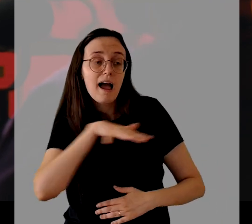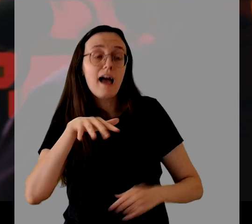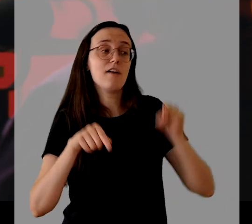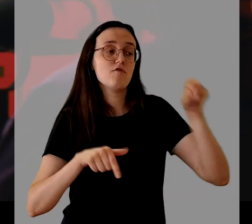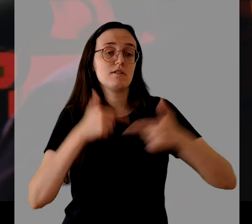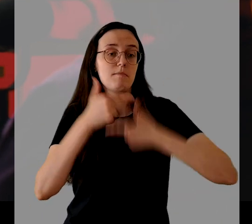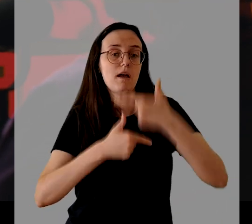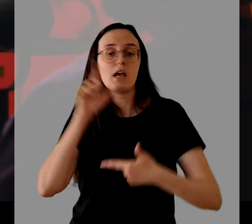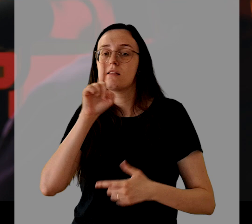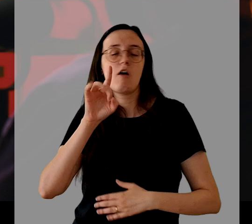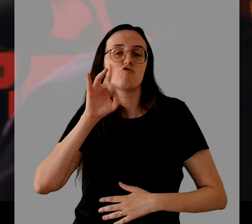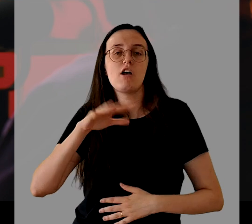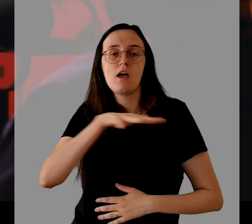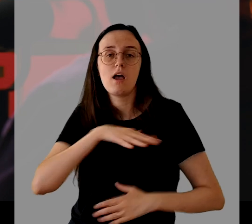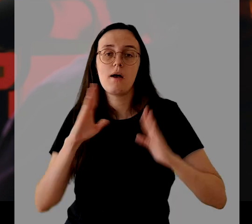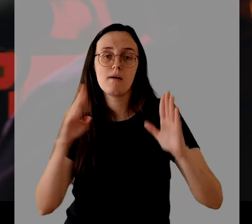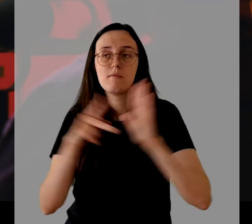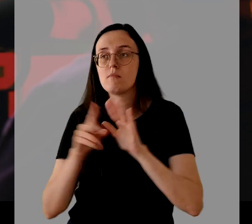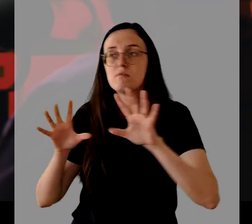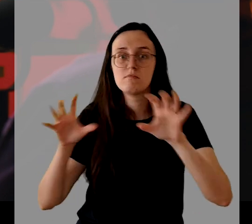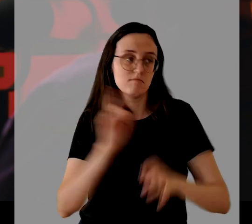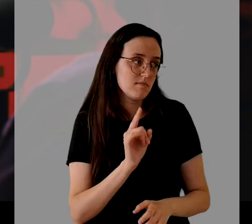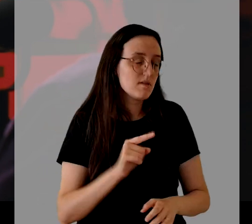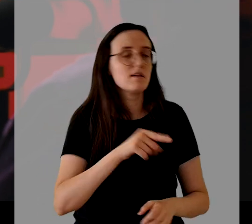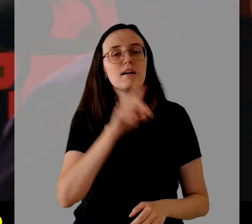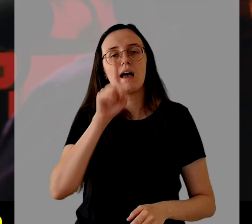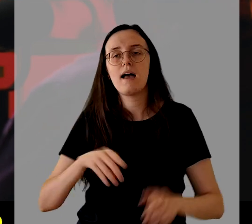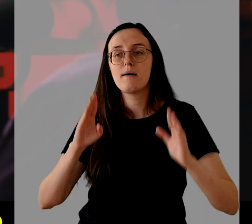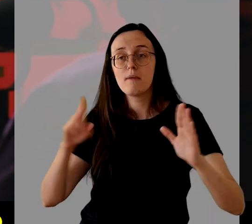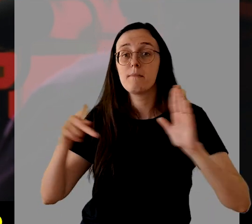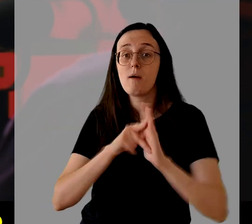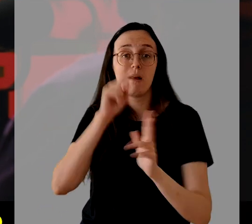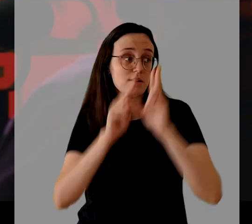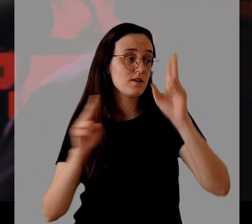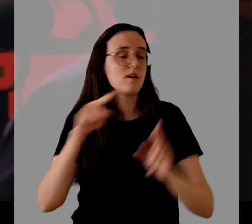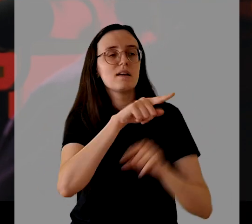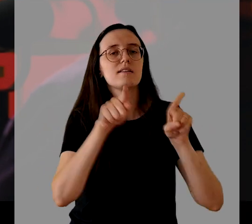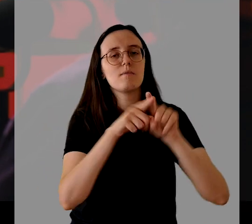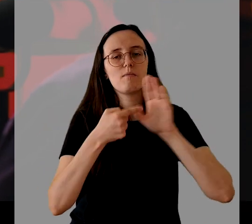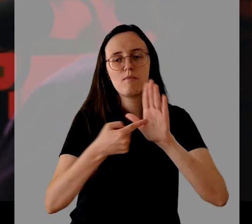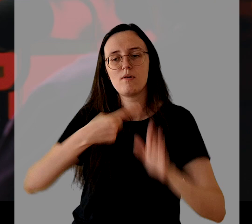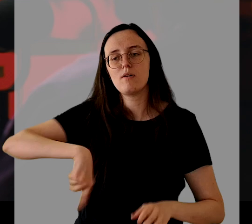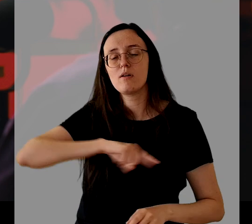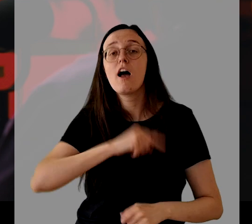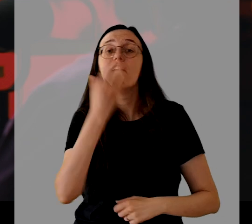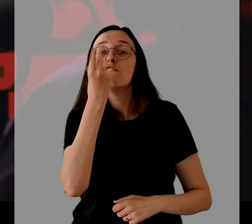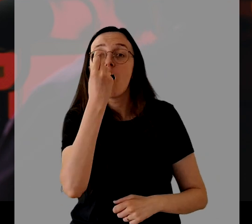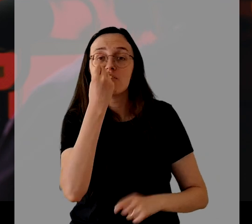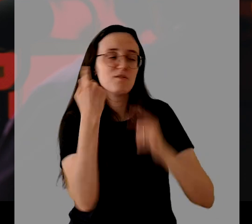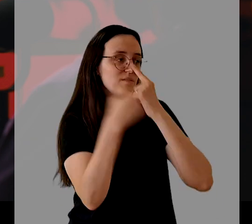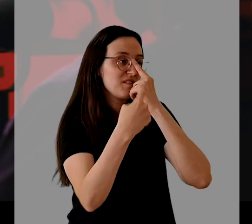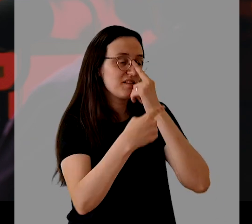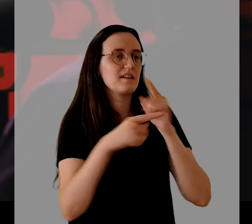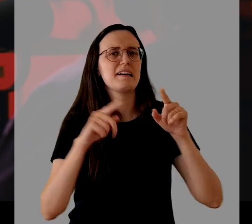área, você atua não somente na parte de captação. Você já vai para a parte de edição. Inclusive, você mostrou ali para a gente uma